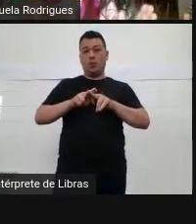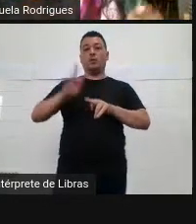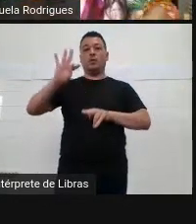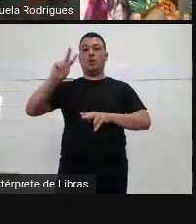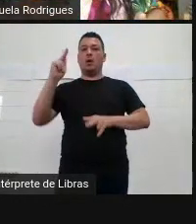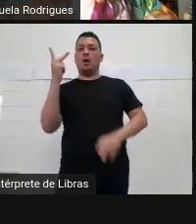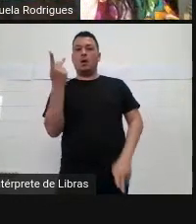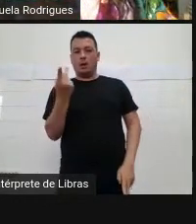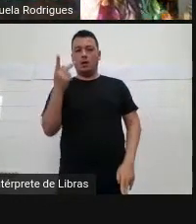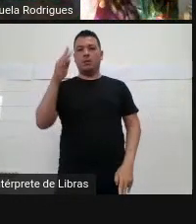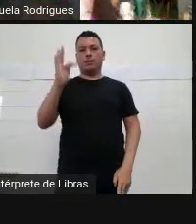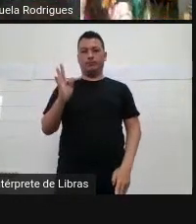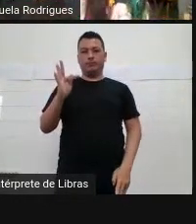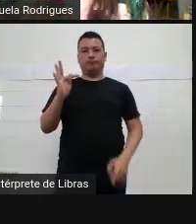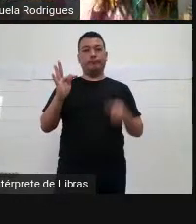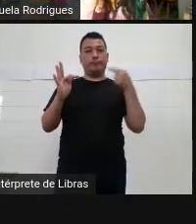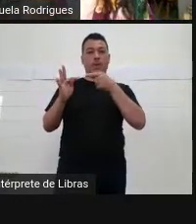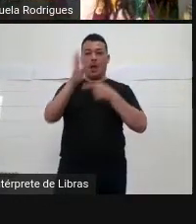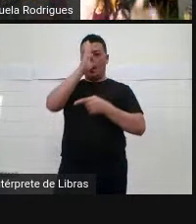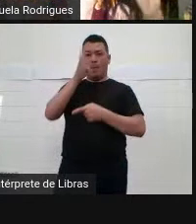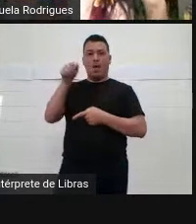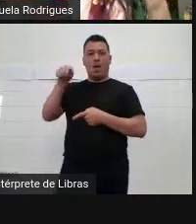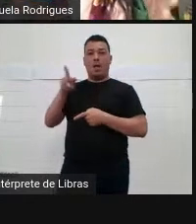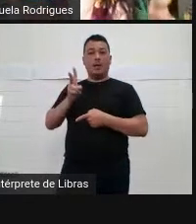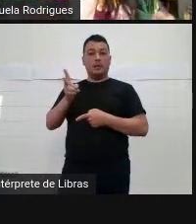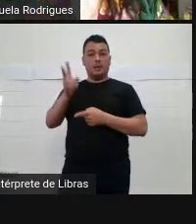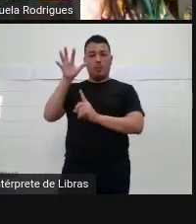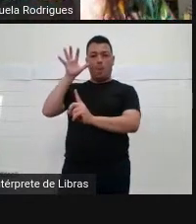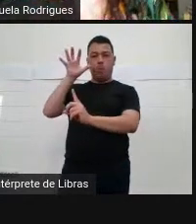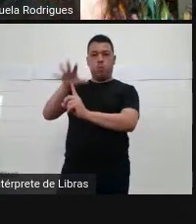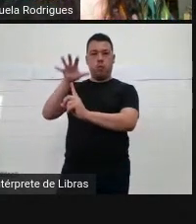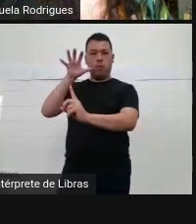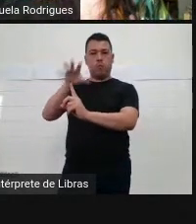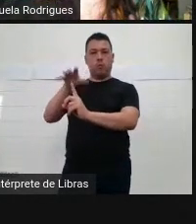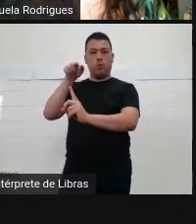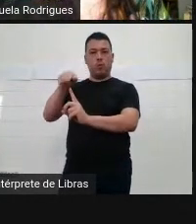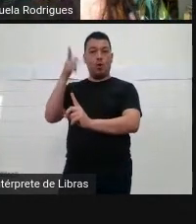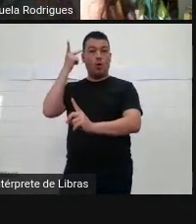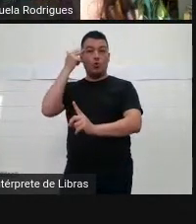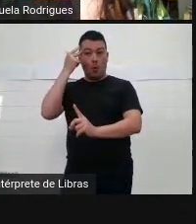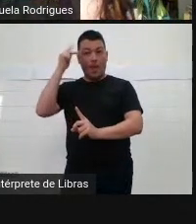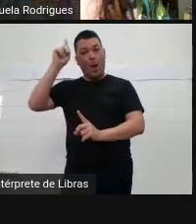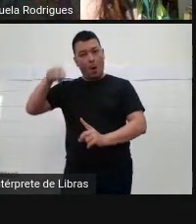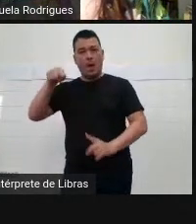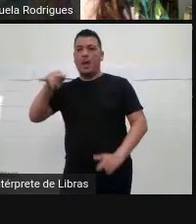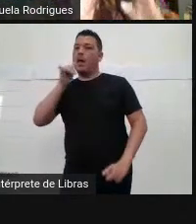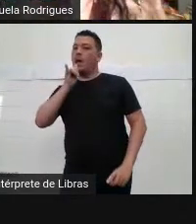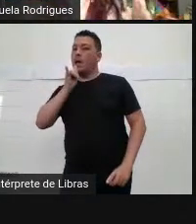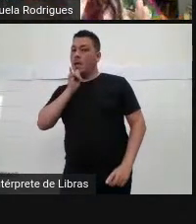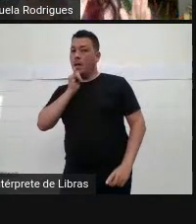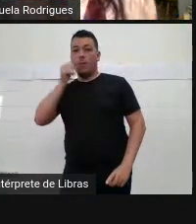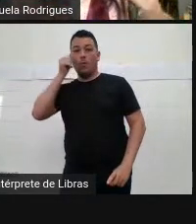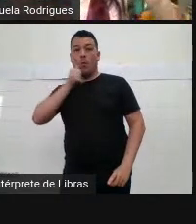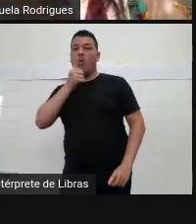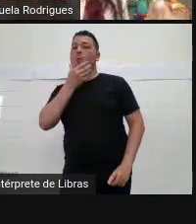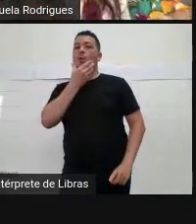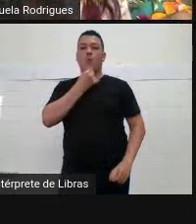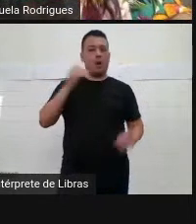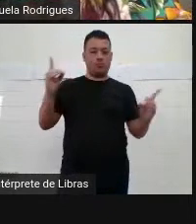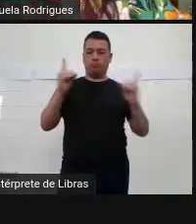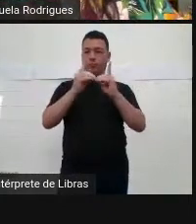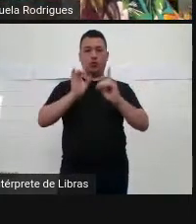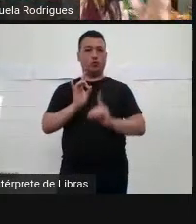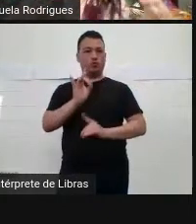aí, claro, ela vai receber a dimensão do que é normal, né? E a